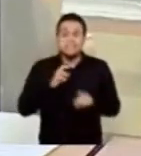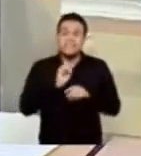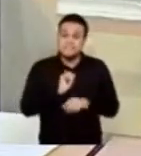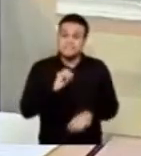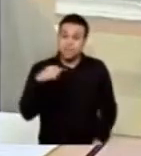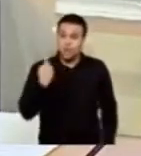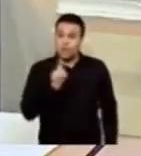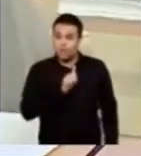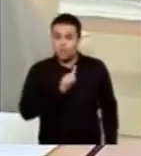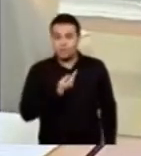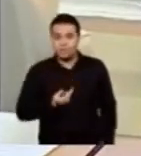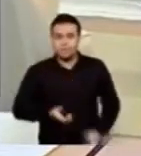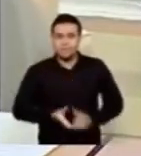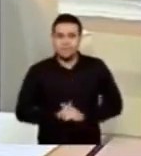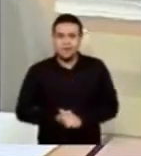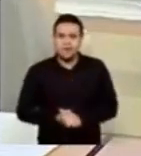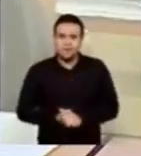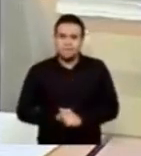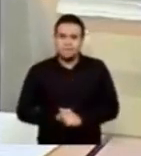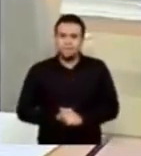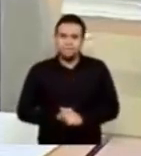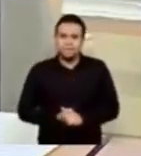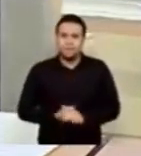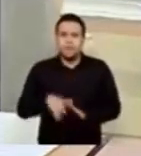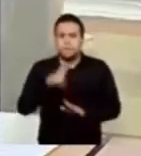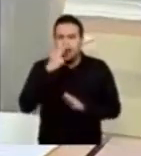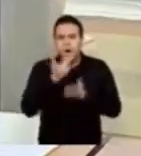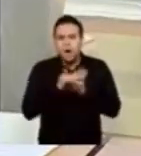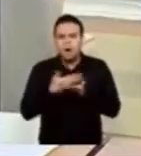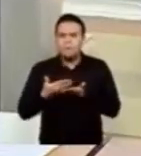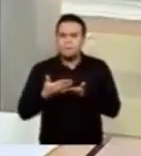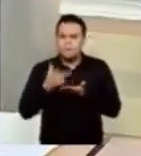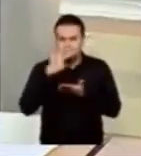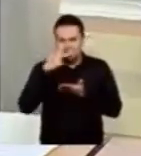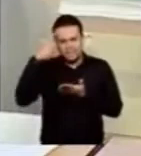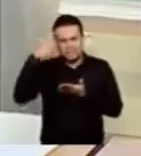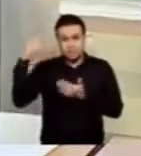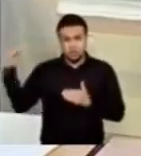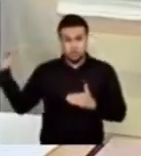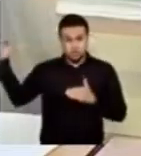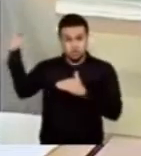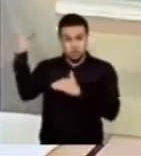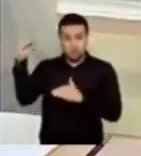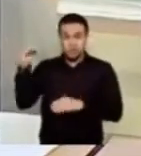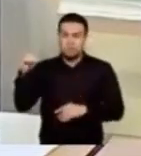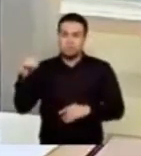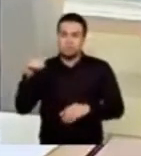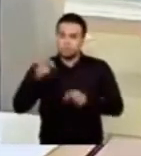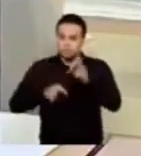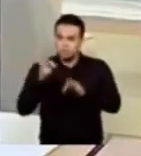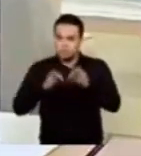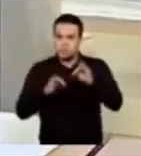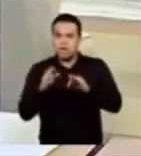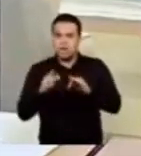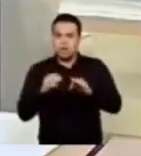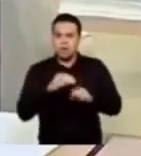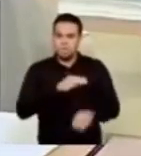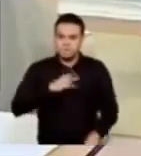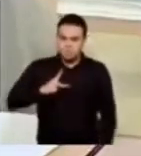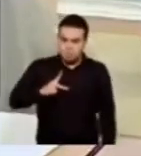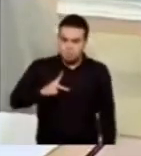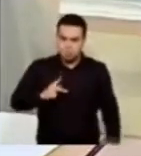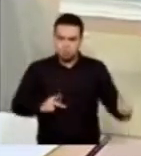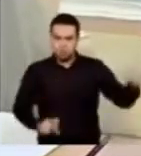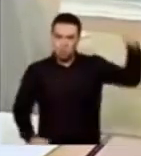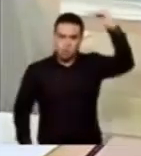de uma premissa muito clara de superioridade do judiciário, de superioridade do Ministério Público em